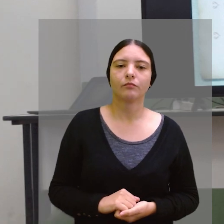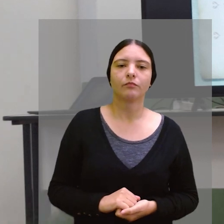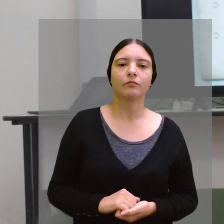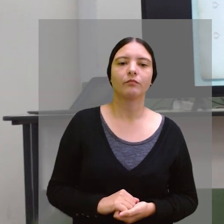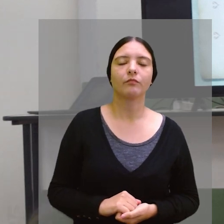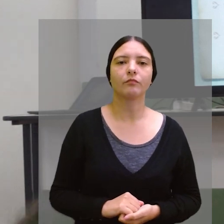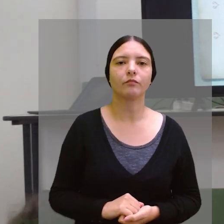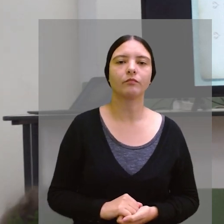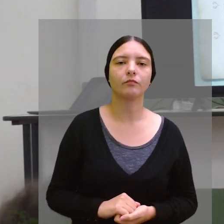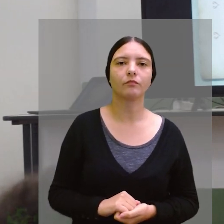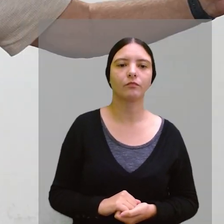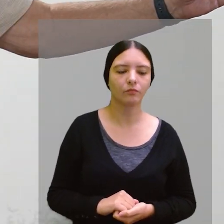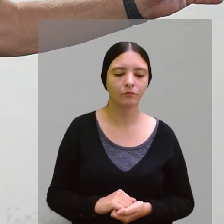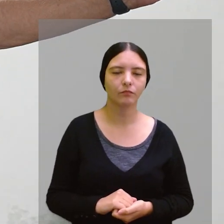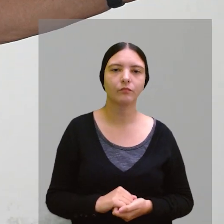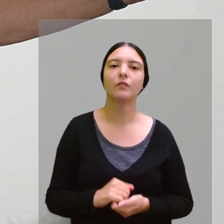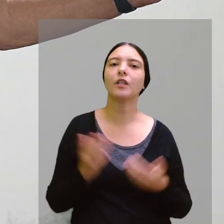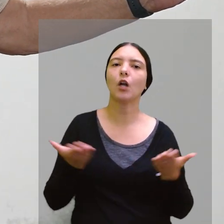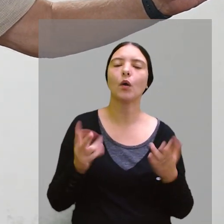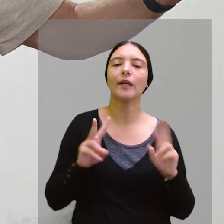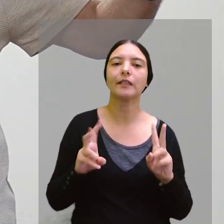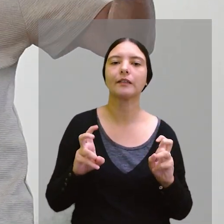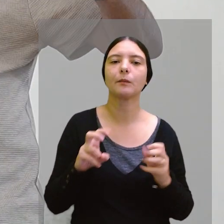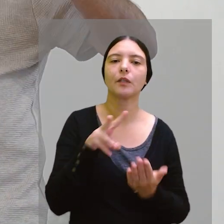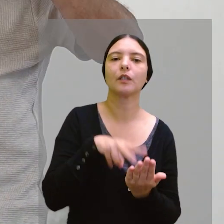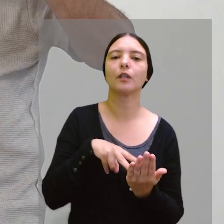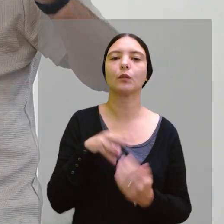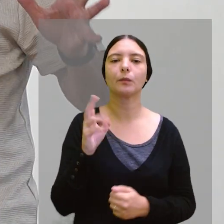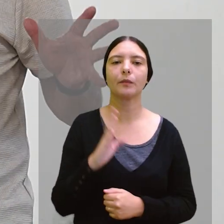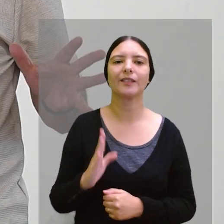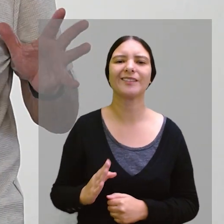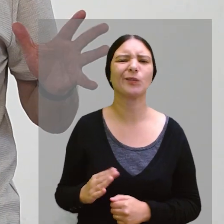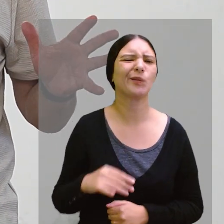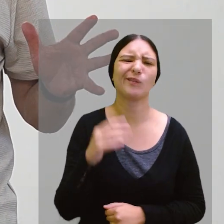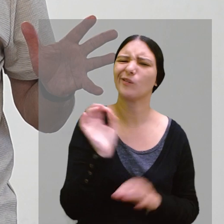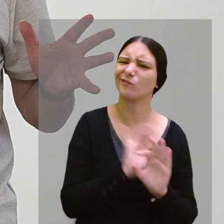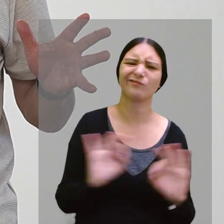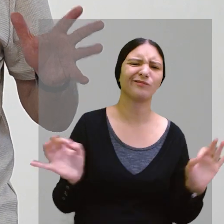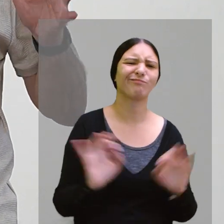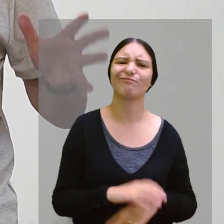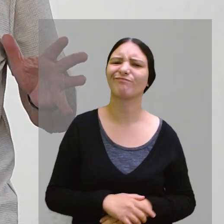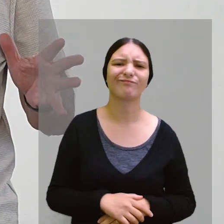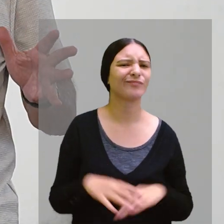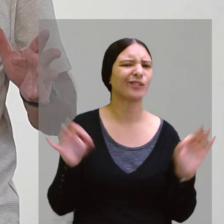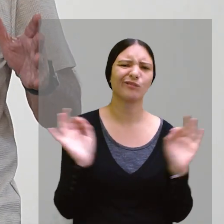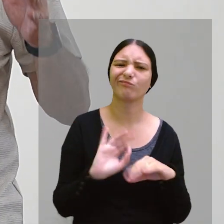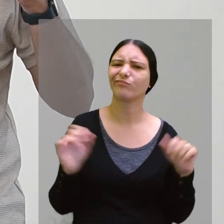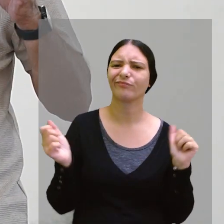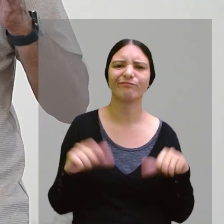Aí vem aqui a questão da leitura no Brasil. A leitura no Brasil é uma tragédia. Uma